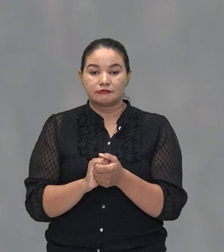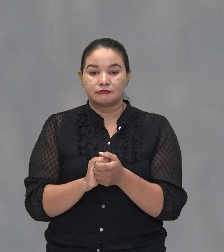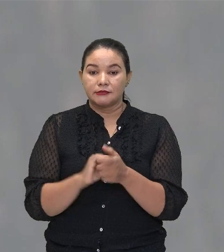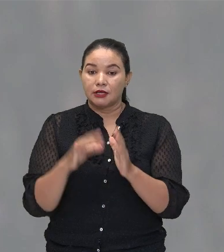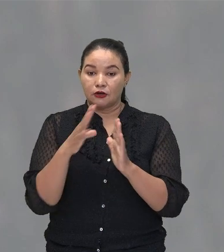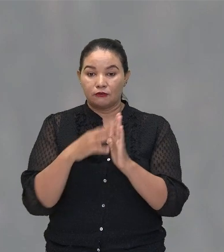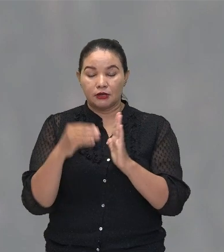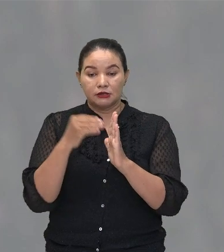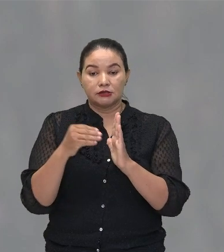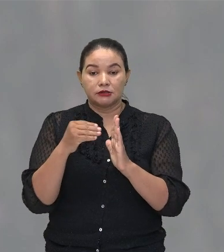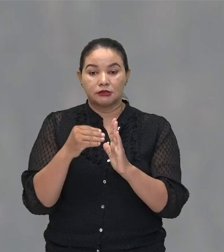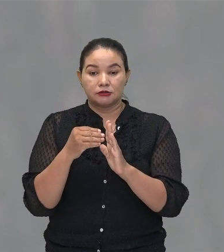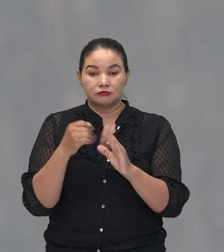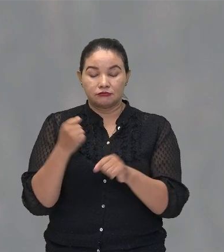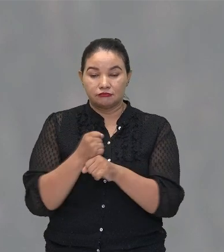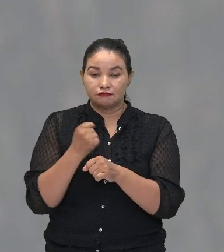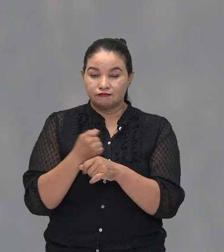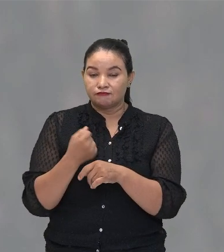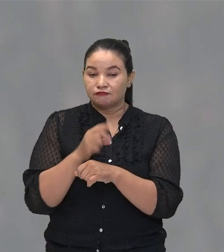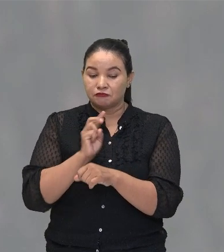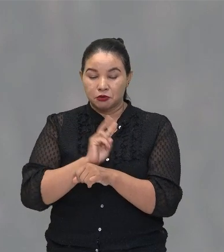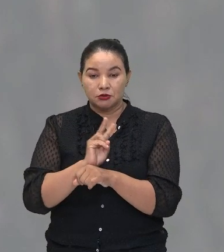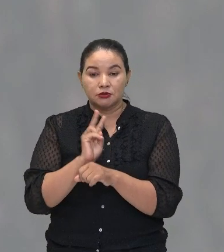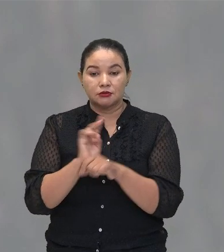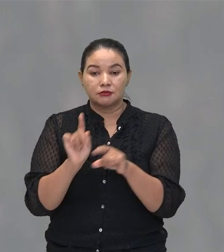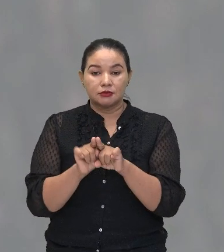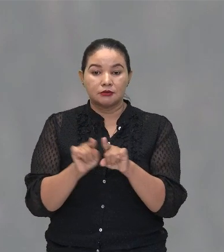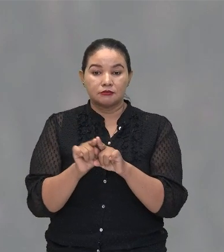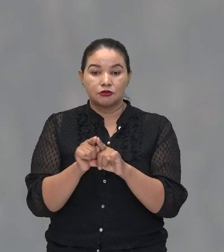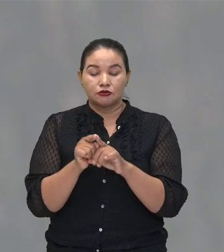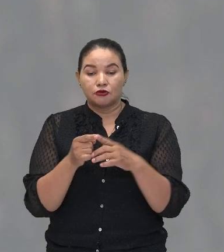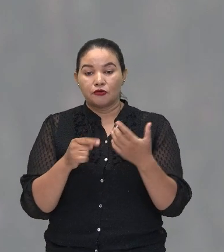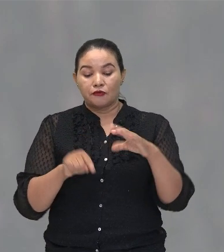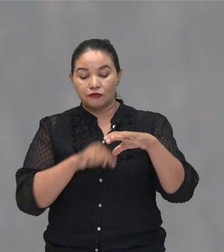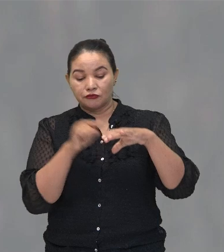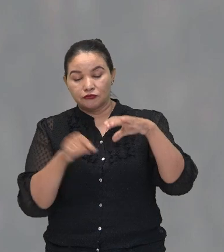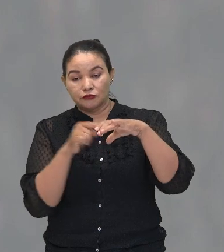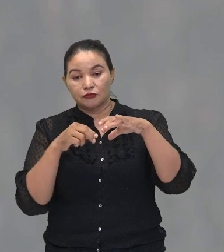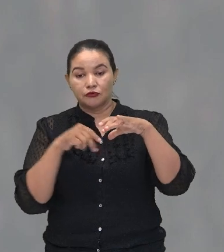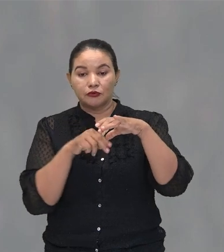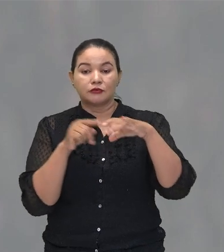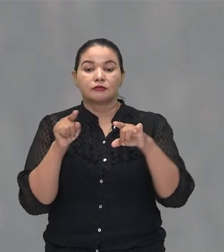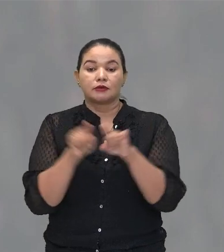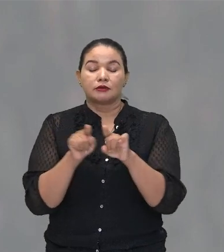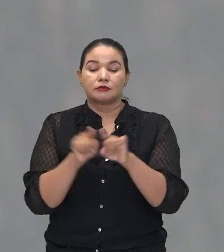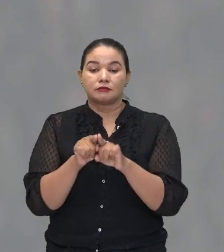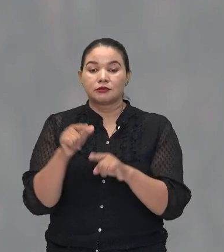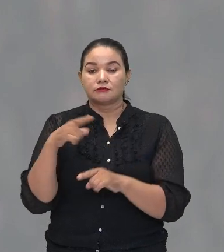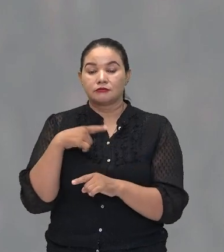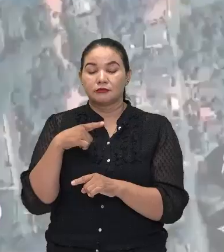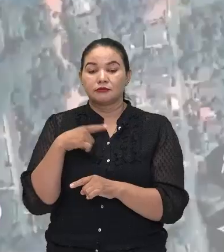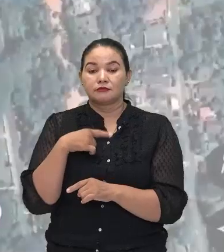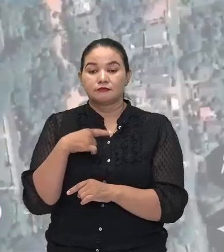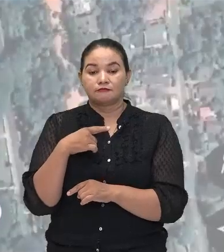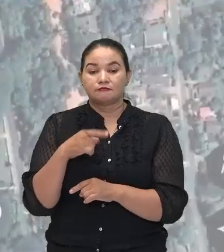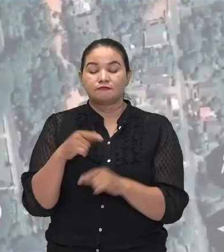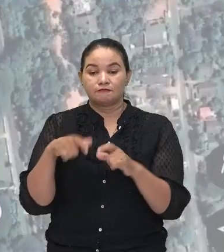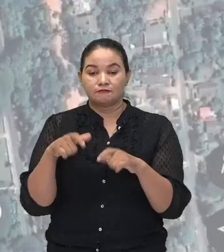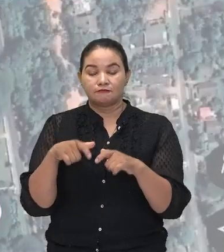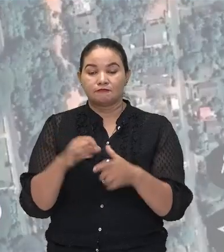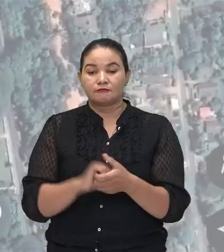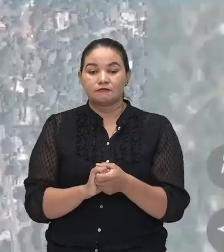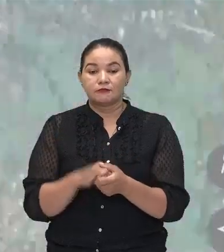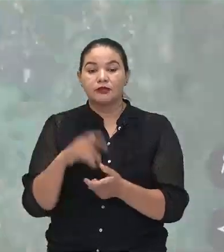de um complexo bem preservado de cavernas, de templos de cavernas no Sri Lanka. E agora